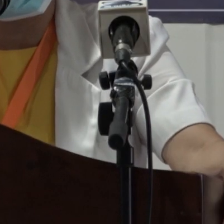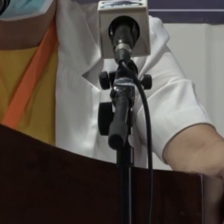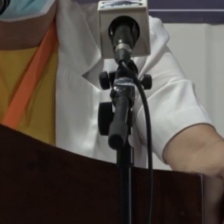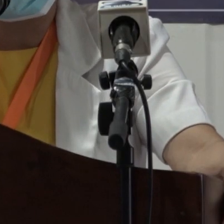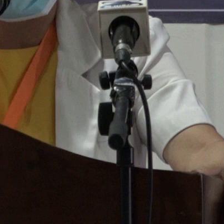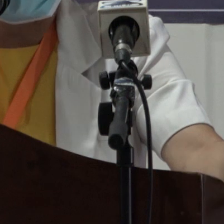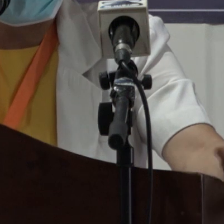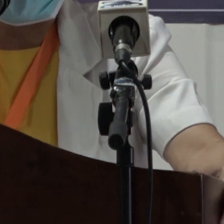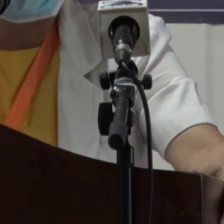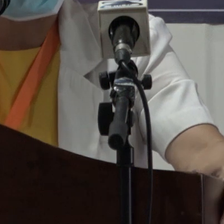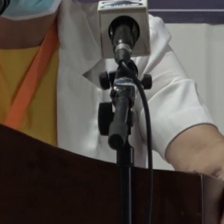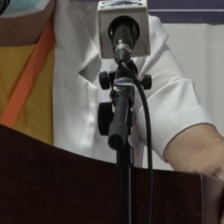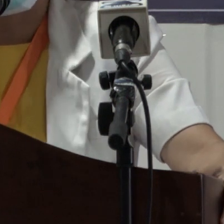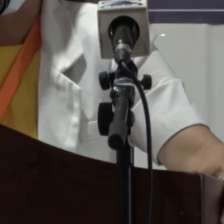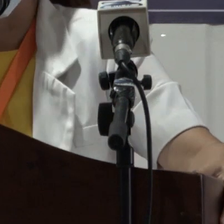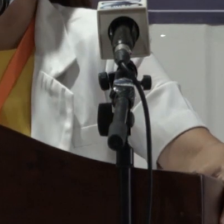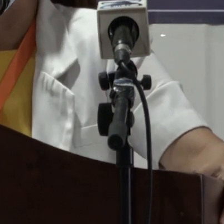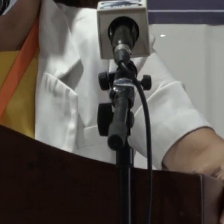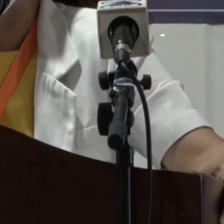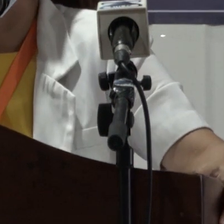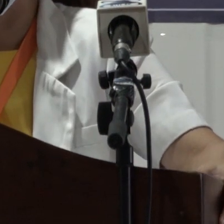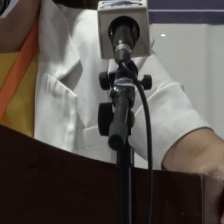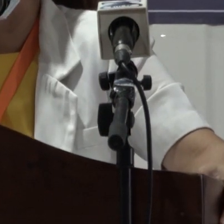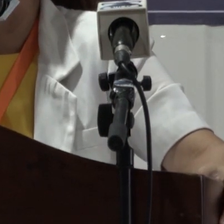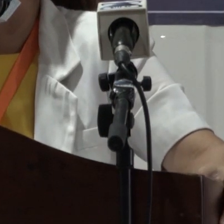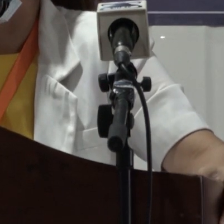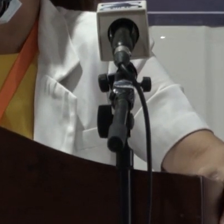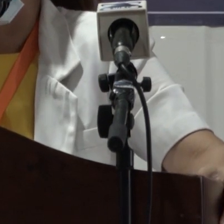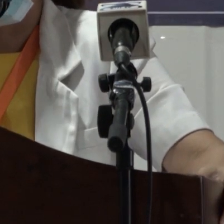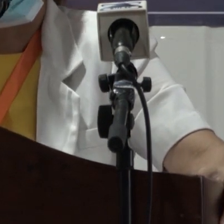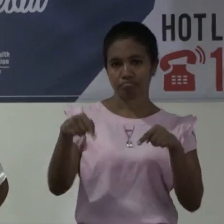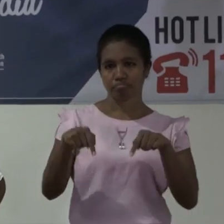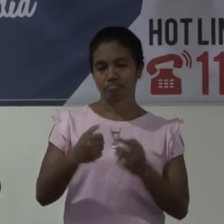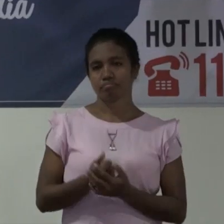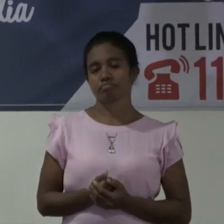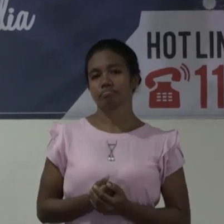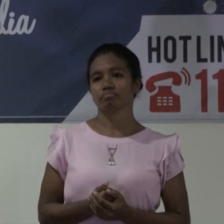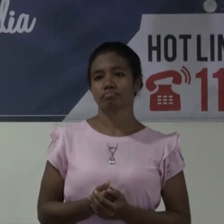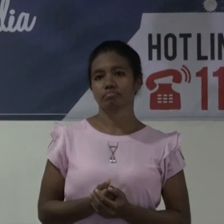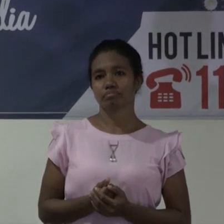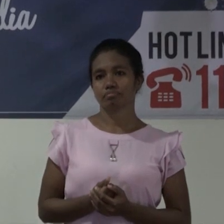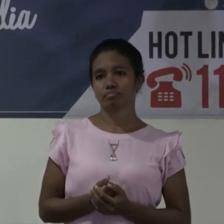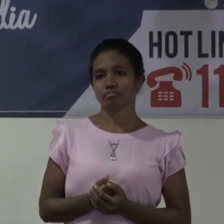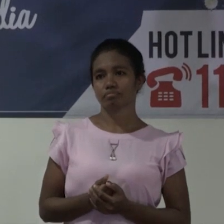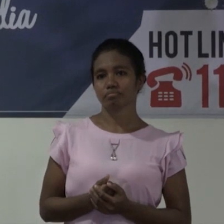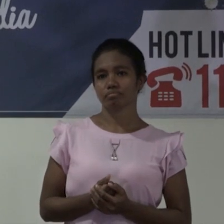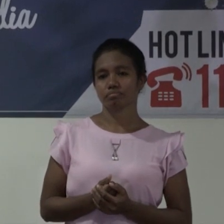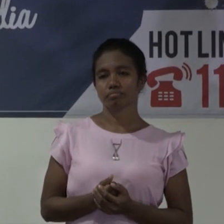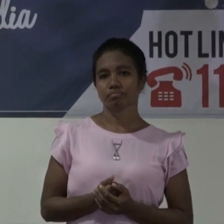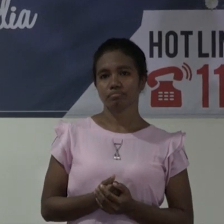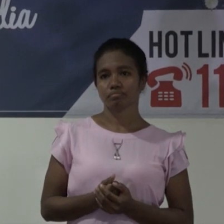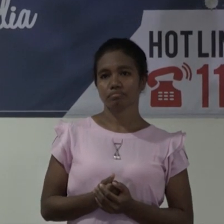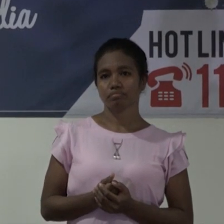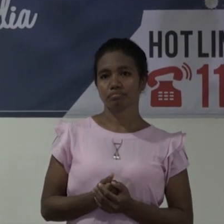crise, mas fontes oficial, onde anuncia COVID-19 nian, e a Timor-Leste. Mas bem, pela moça e interesse político